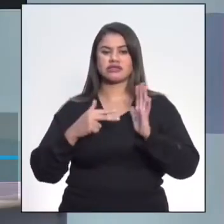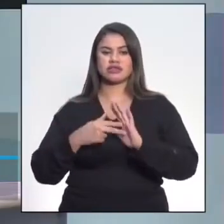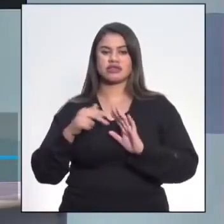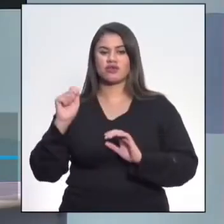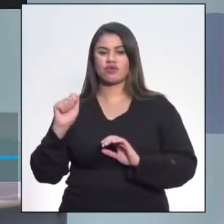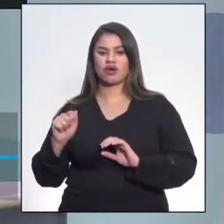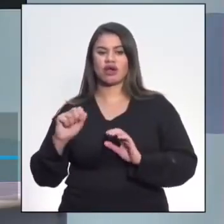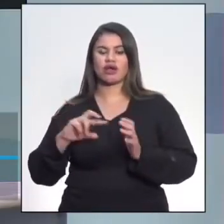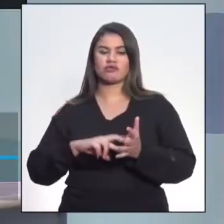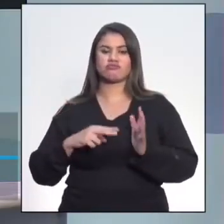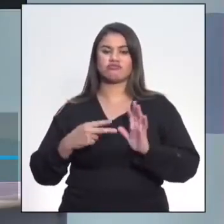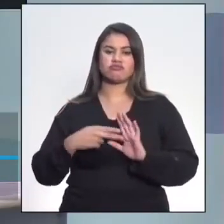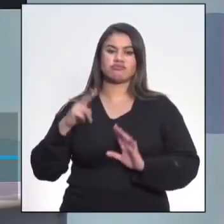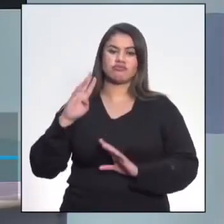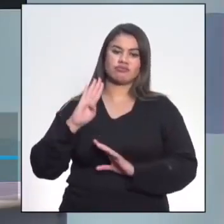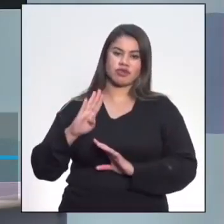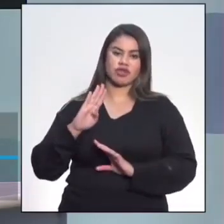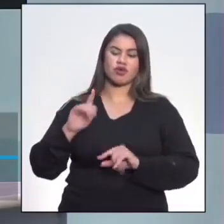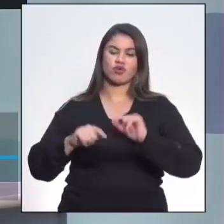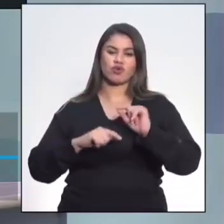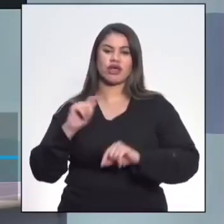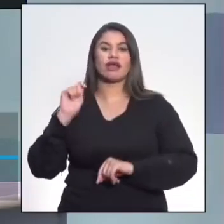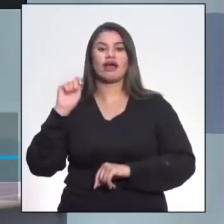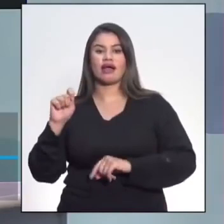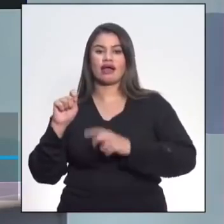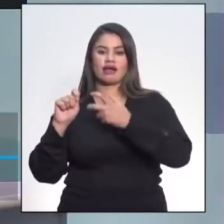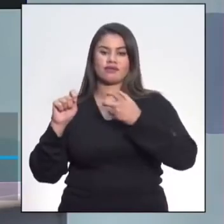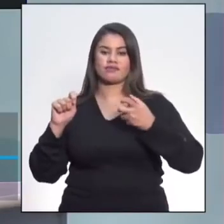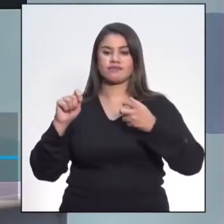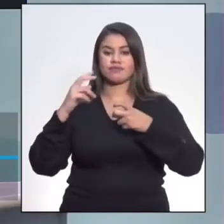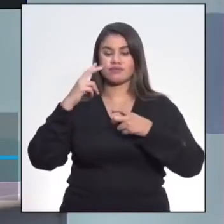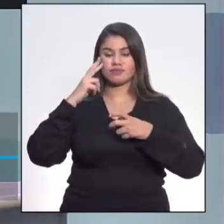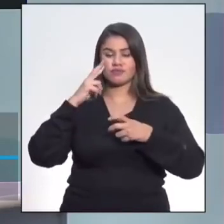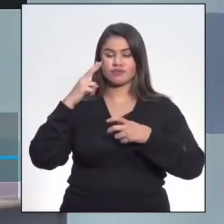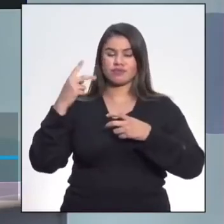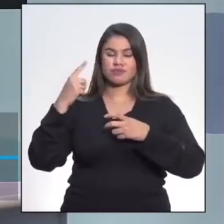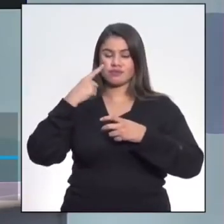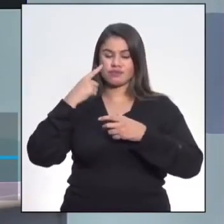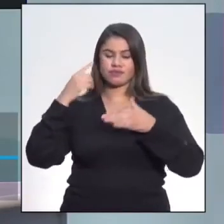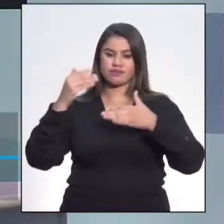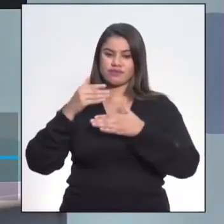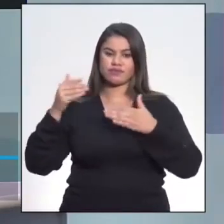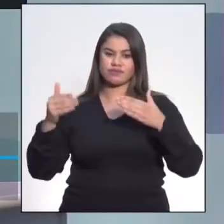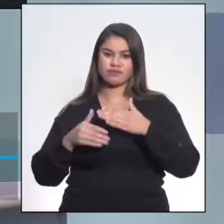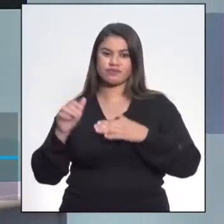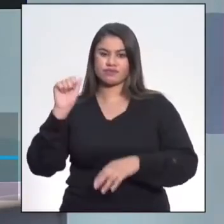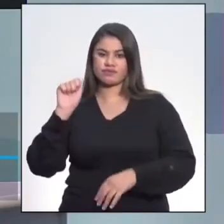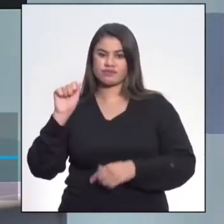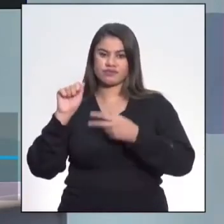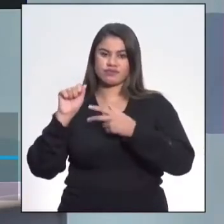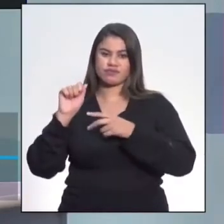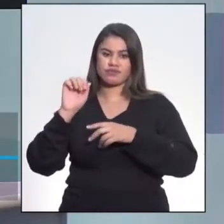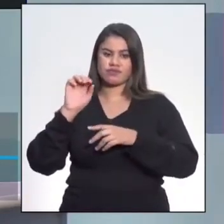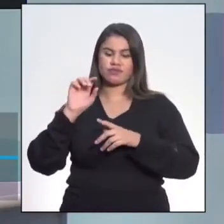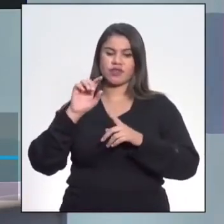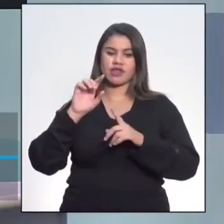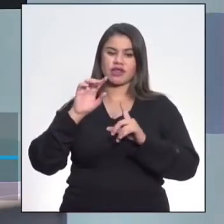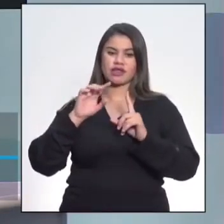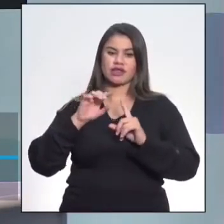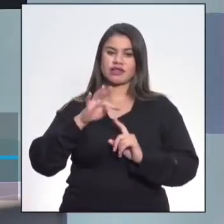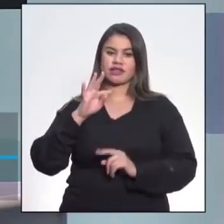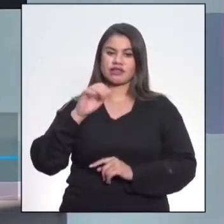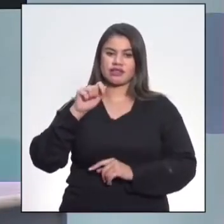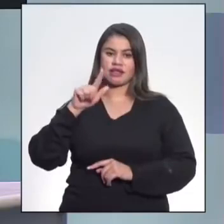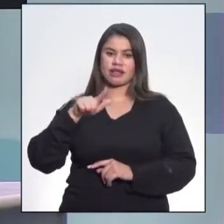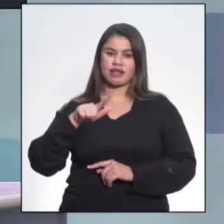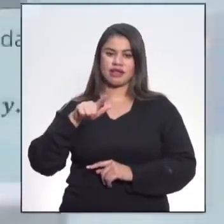a e qual é o significado do b? Bom, o a, volta o slide para mim, por favor. O a, ele chama taxa de variação e ele serve